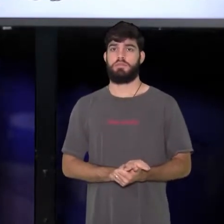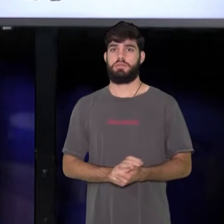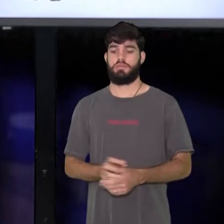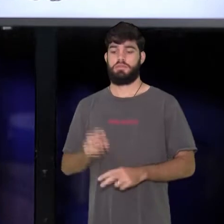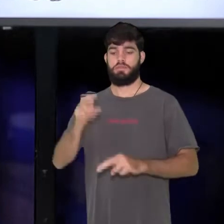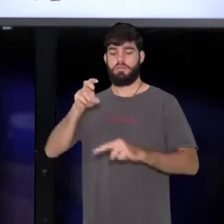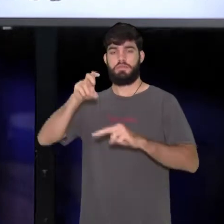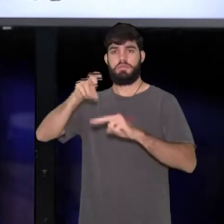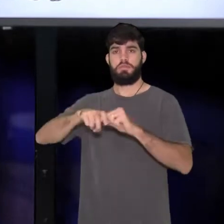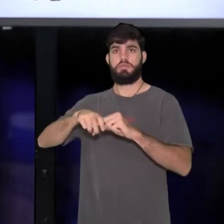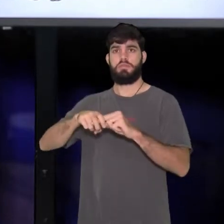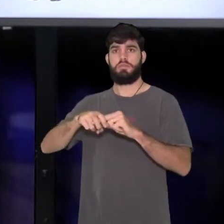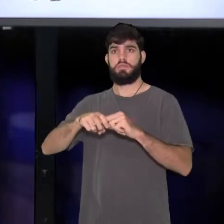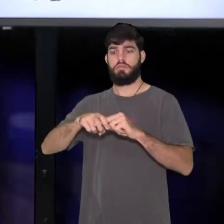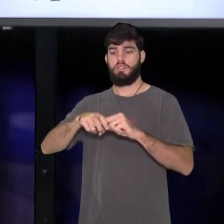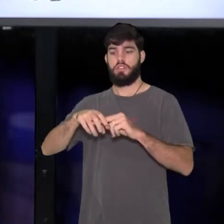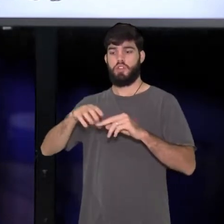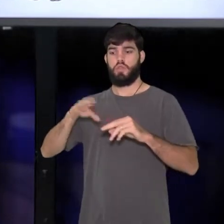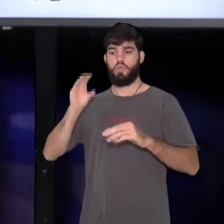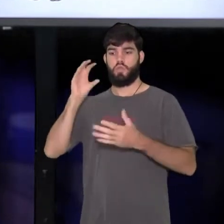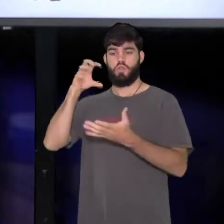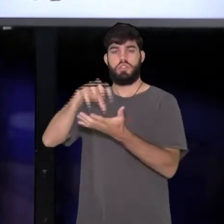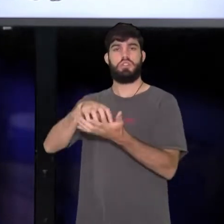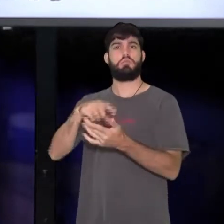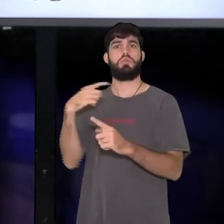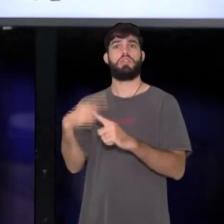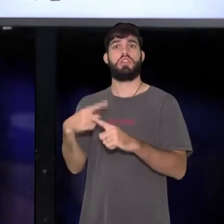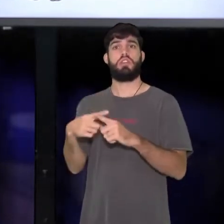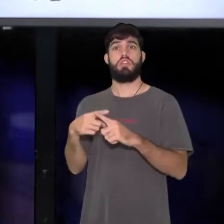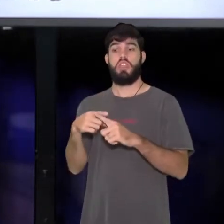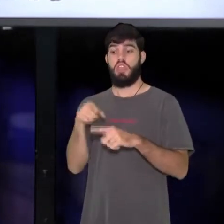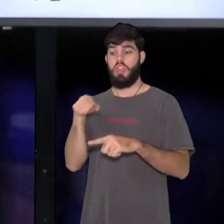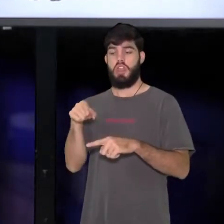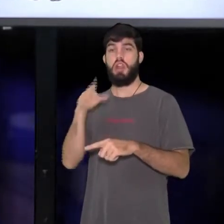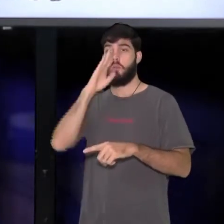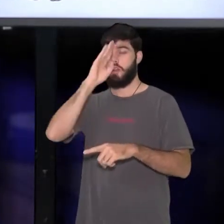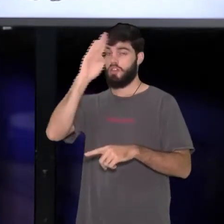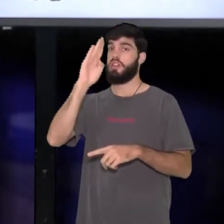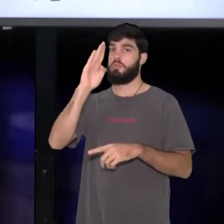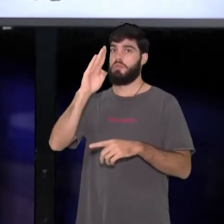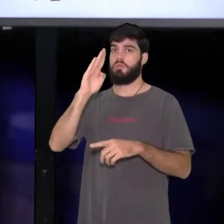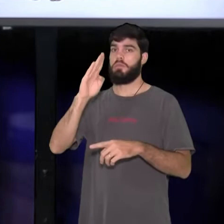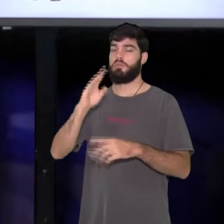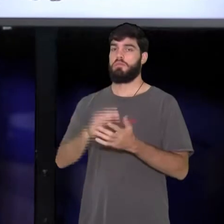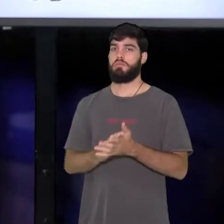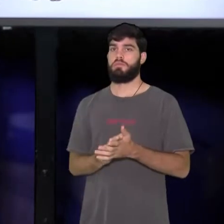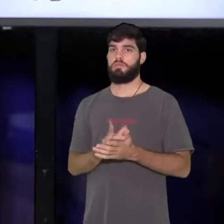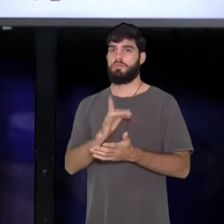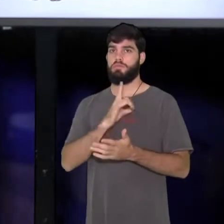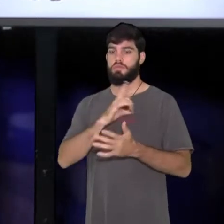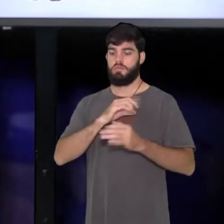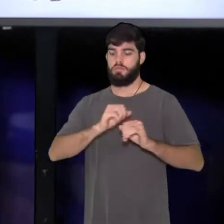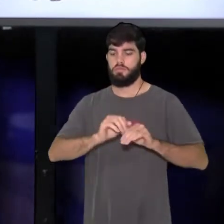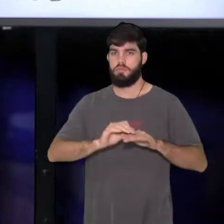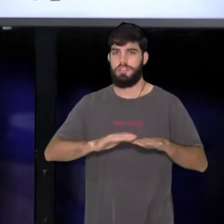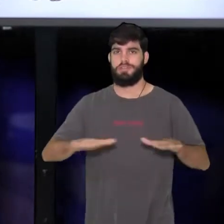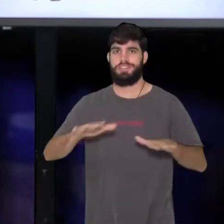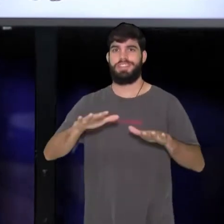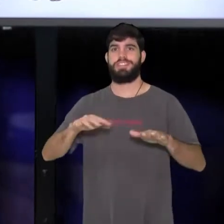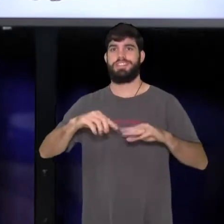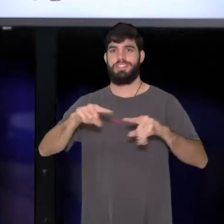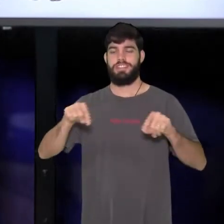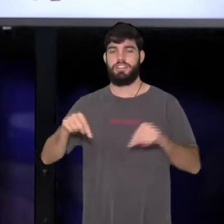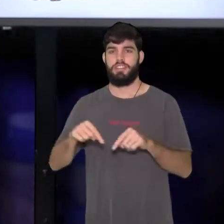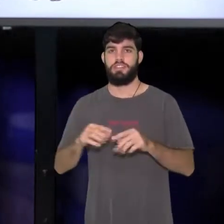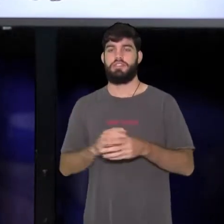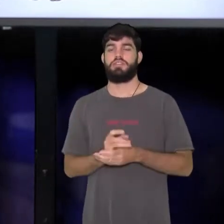colocado no centro da imagem porque ele é um elemento-chave, tá? Então tem aqui o tapete no meio da sala, a gente imagina